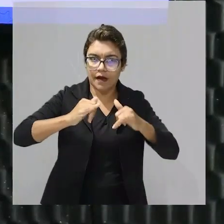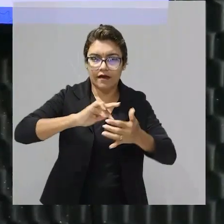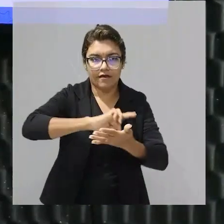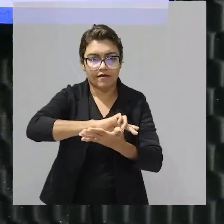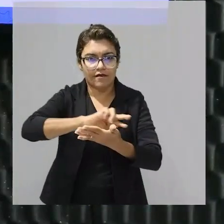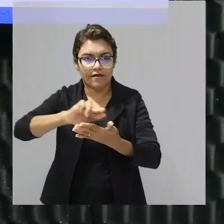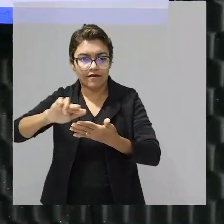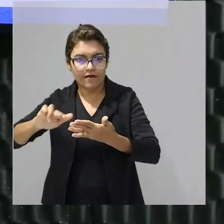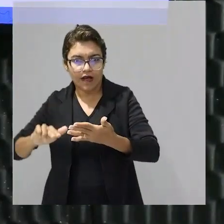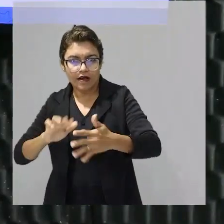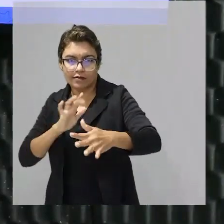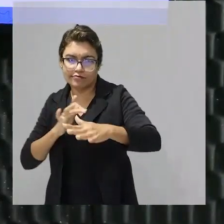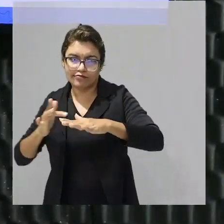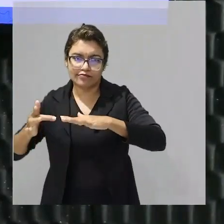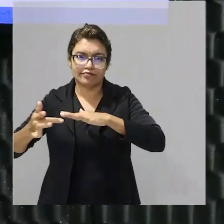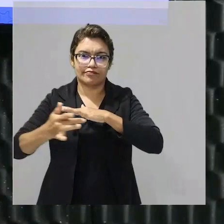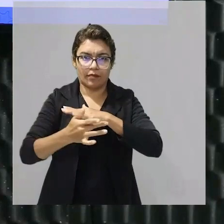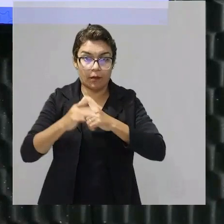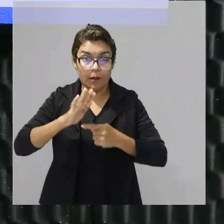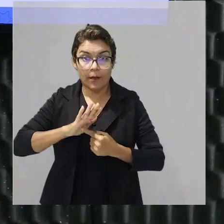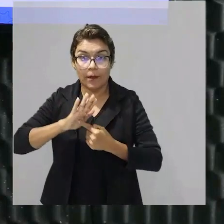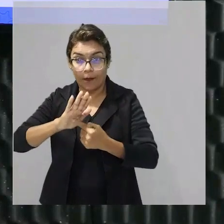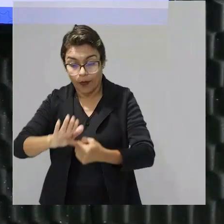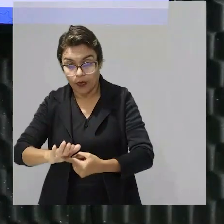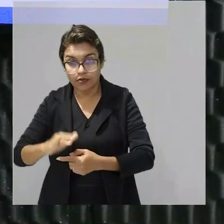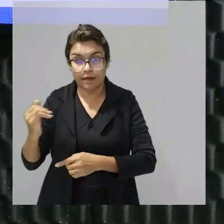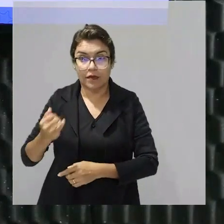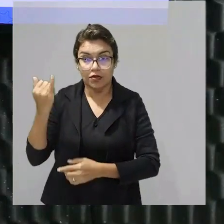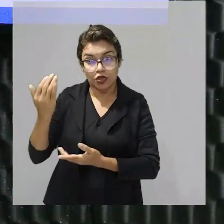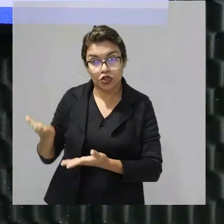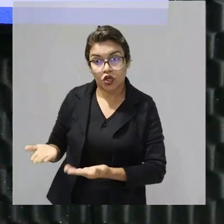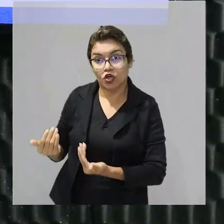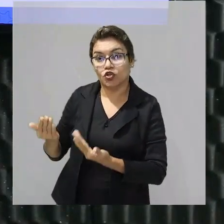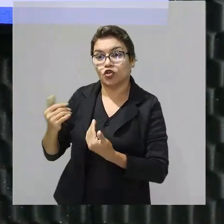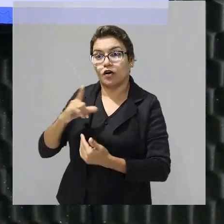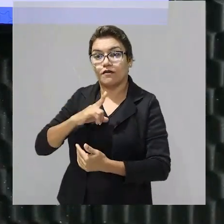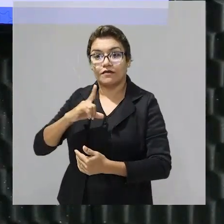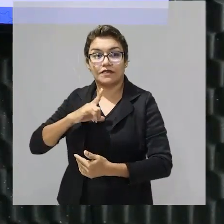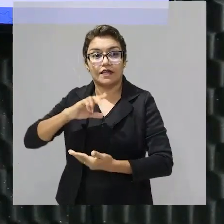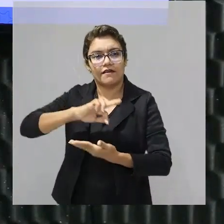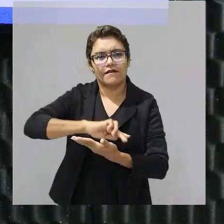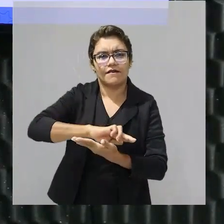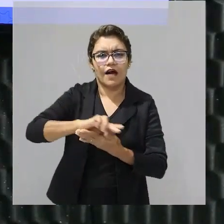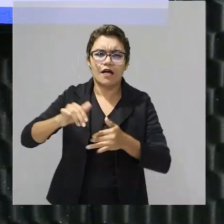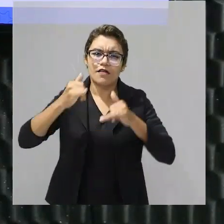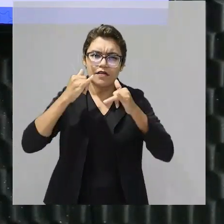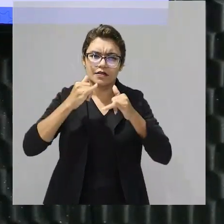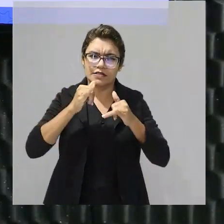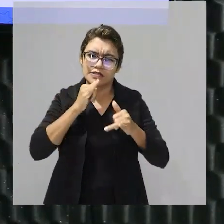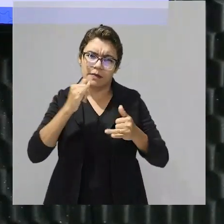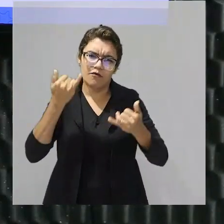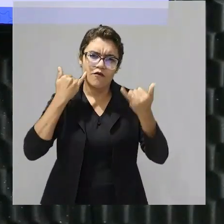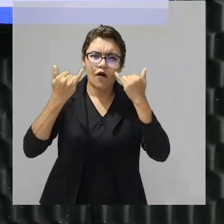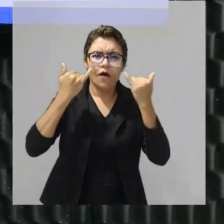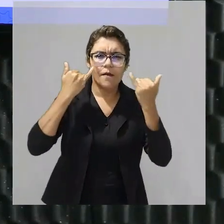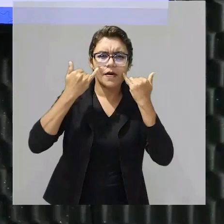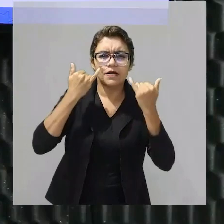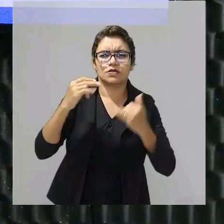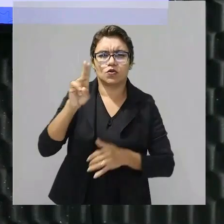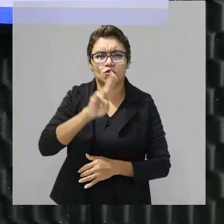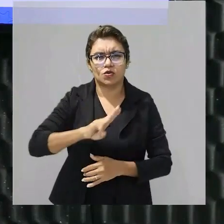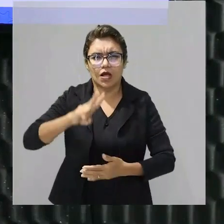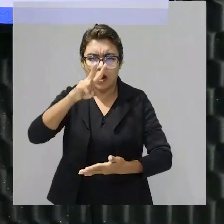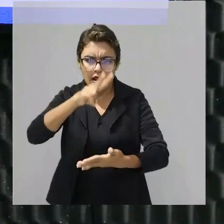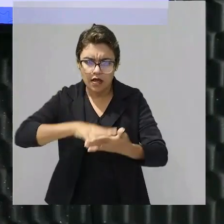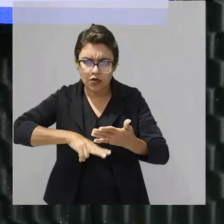intervenção, não está a conclusão toda. Então, vamos ver esse trechinho aí que tirou nota máxima. Então, vamos lá.